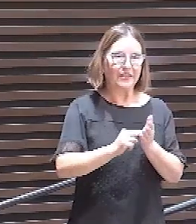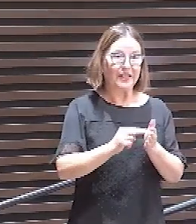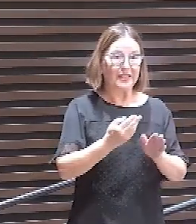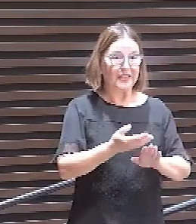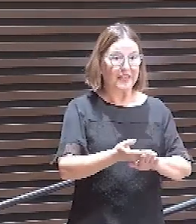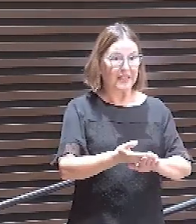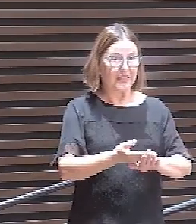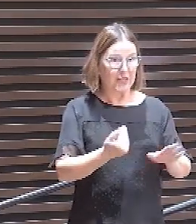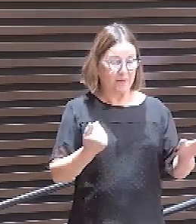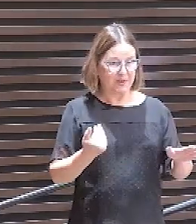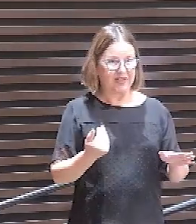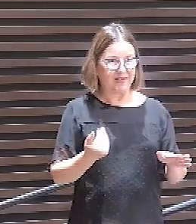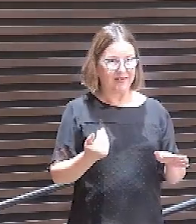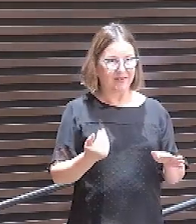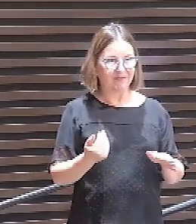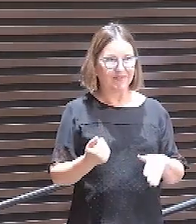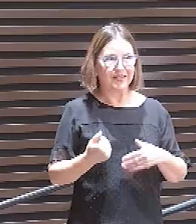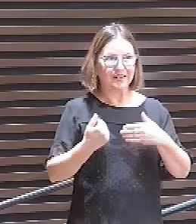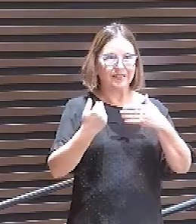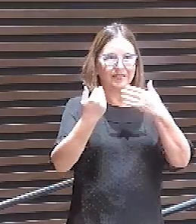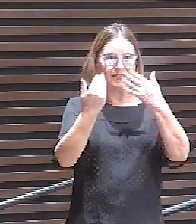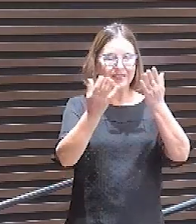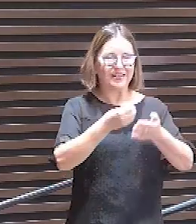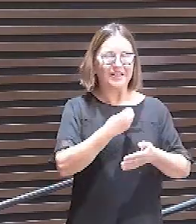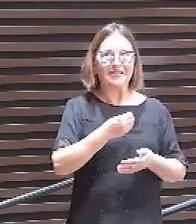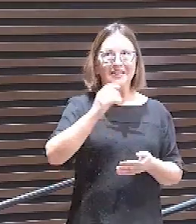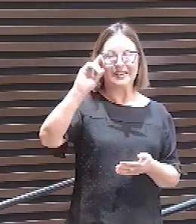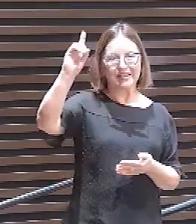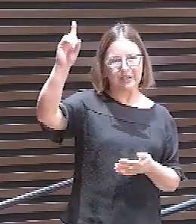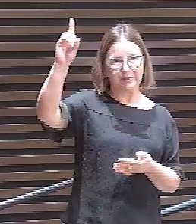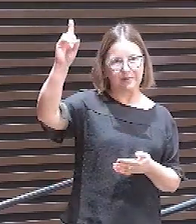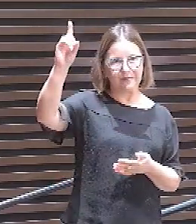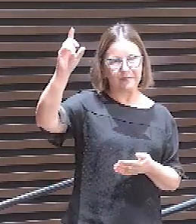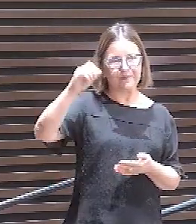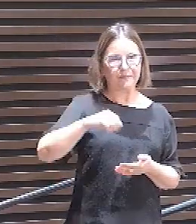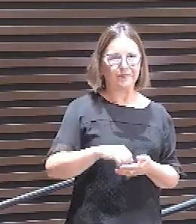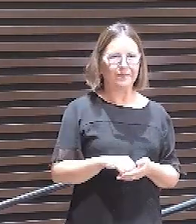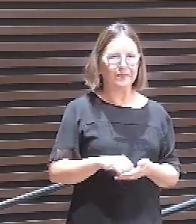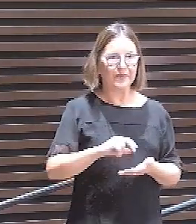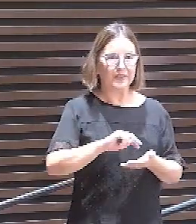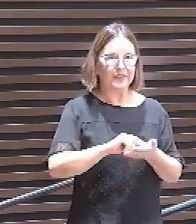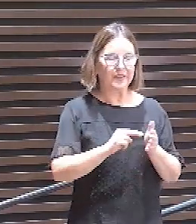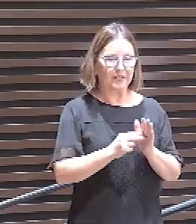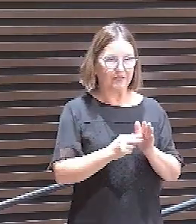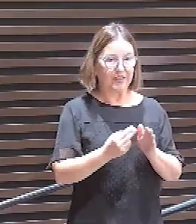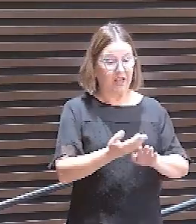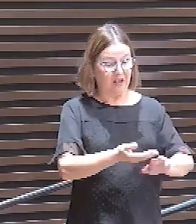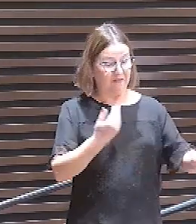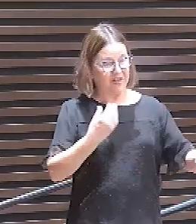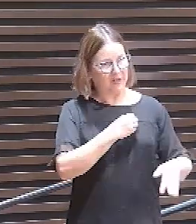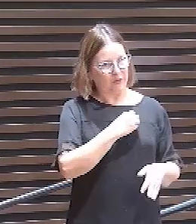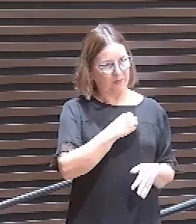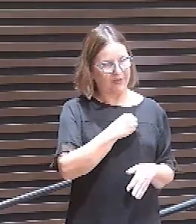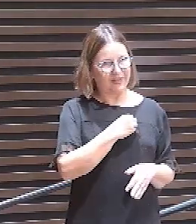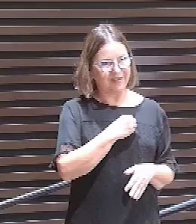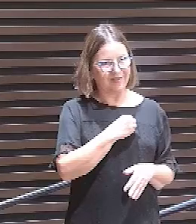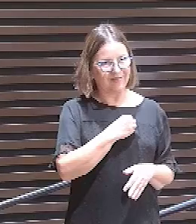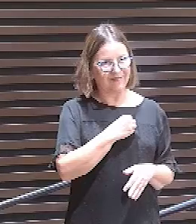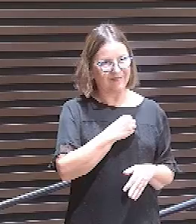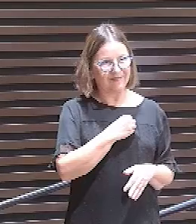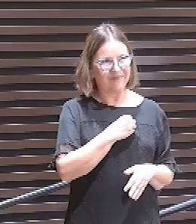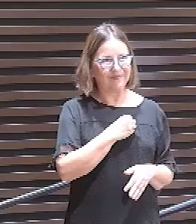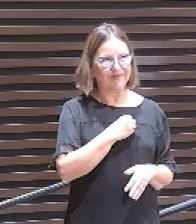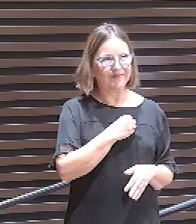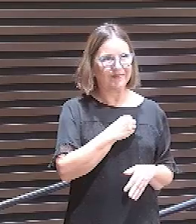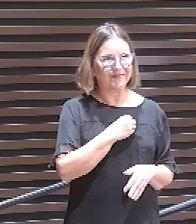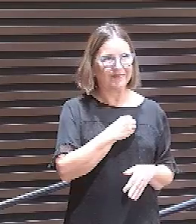consagração. Ela envolve o afastamento do pecado, a dedicação